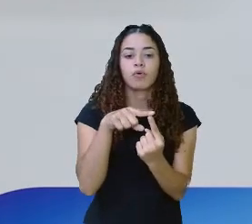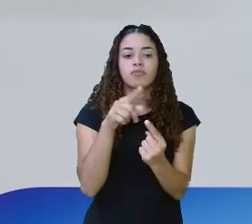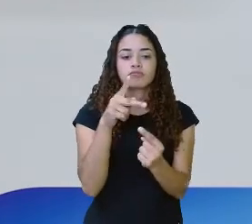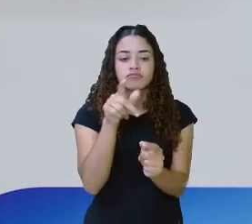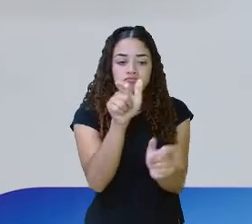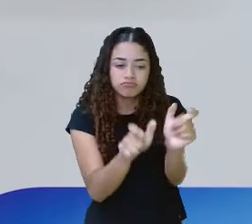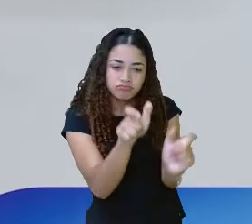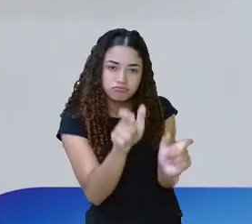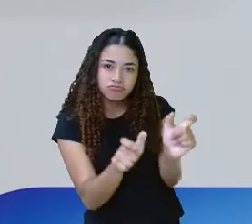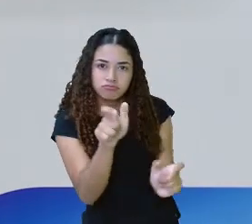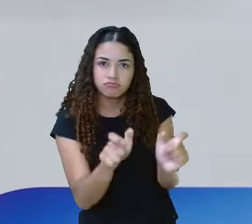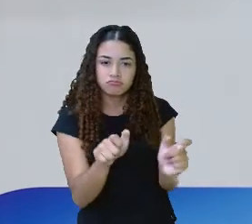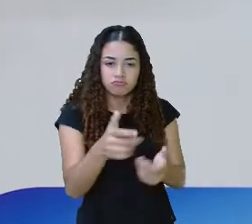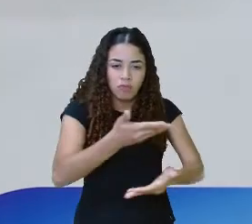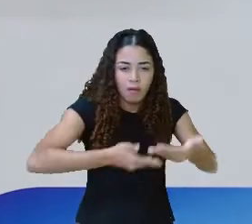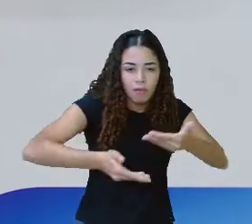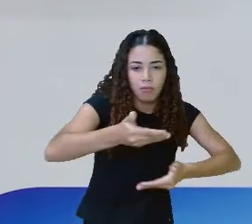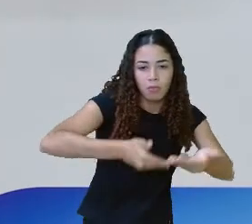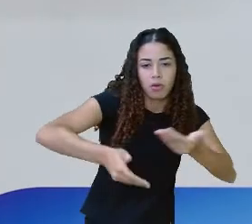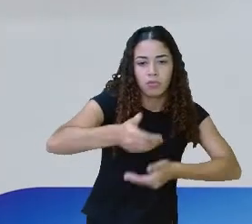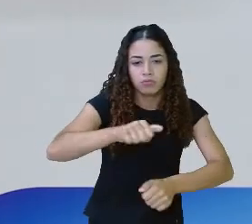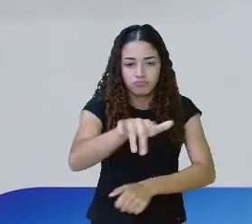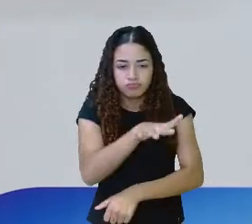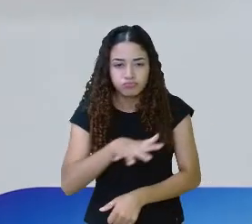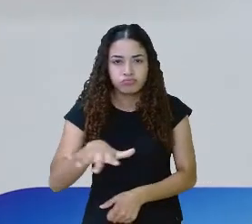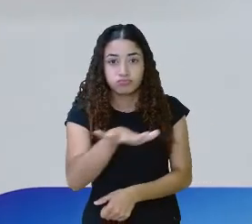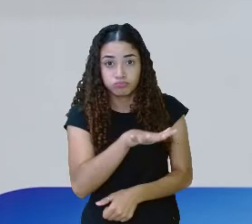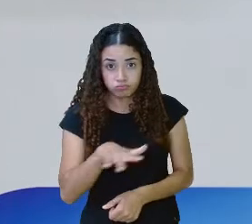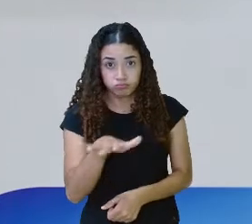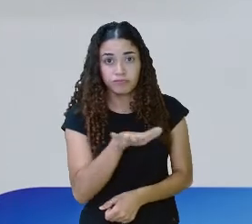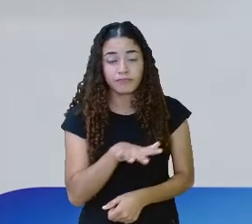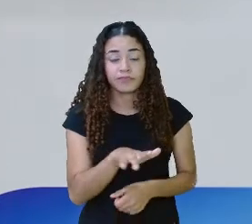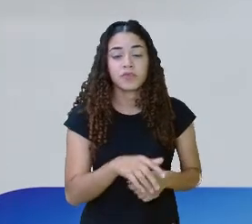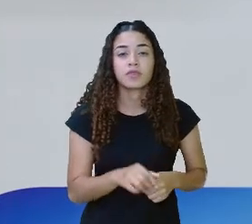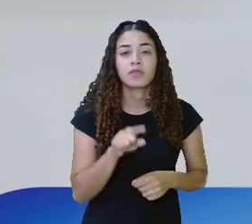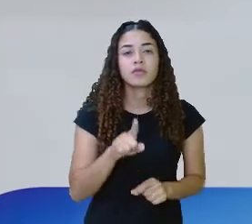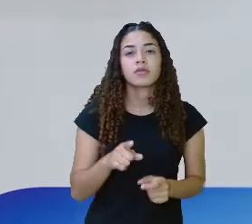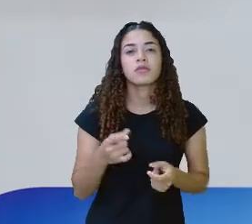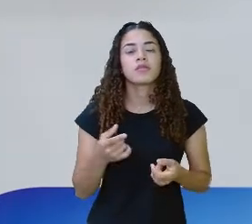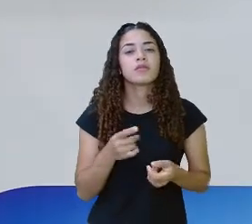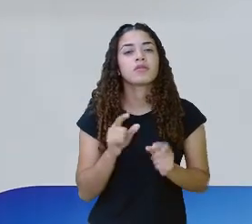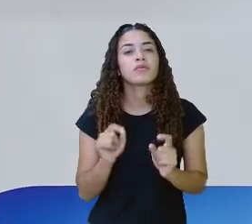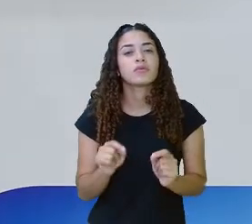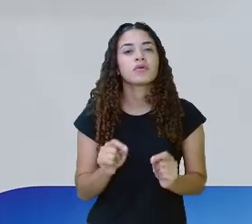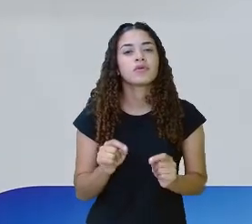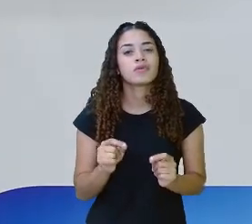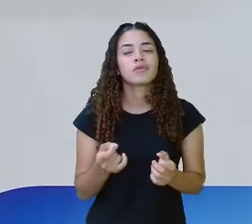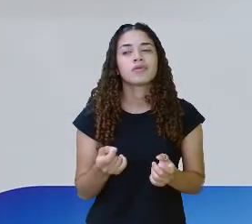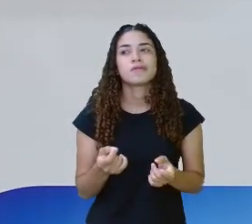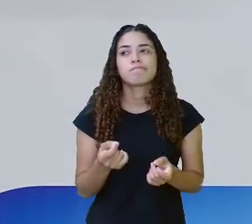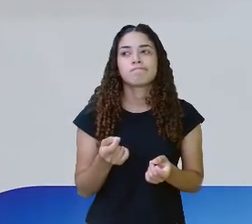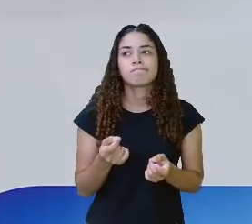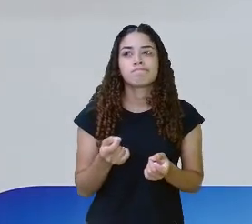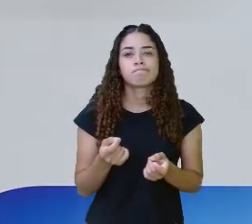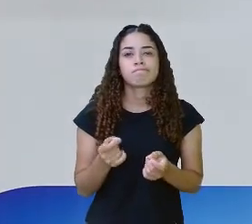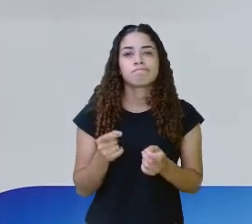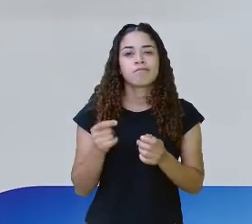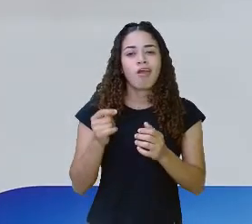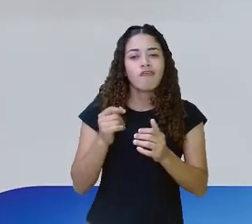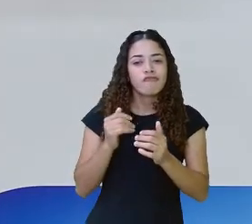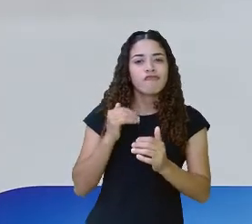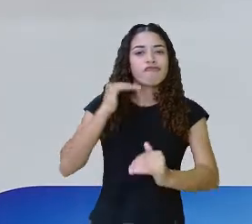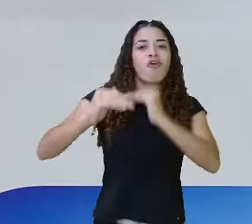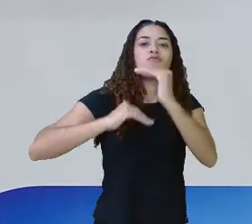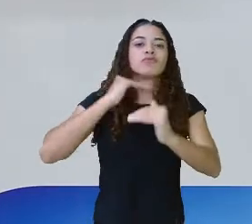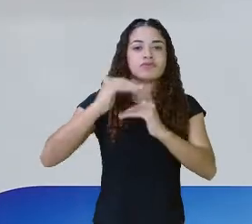que estão compartilhando ali, aquele mesmo ambiente e tudo mais, eles vão sofrer essa evolução,